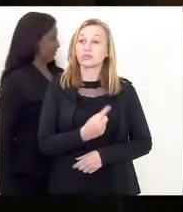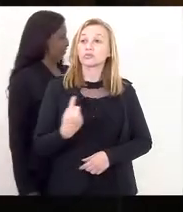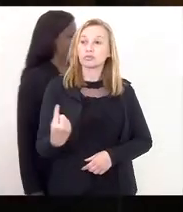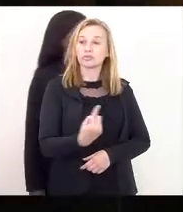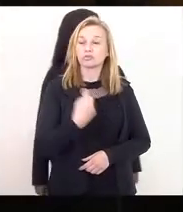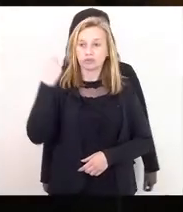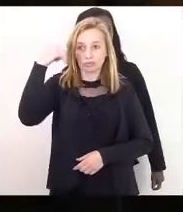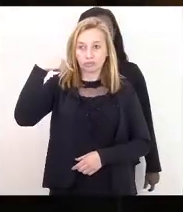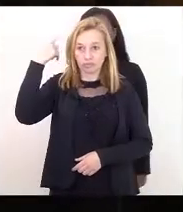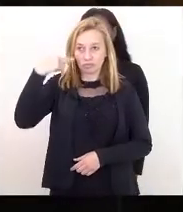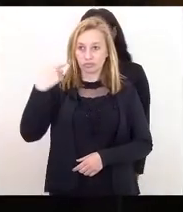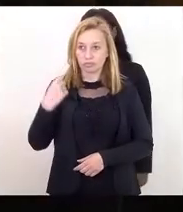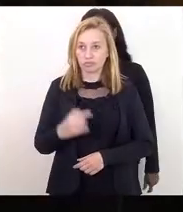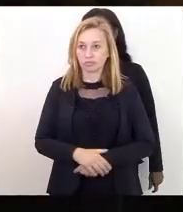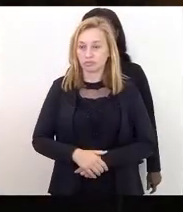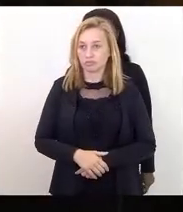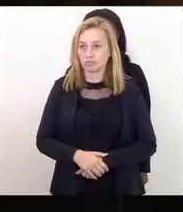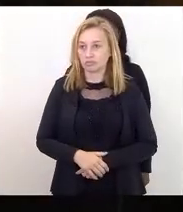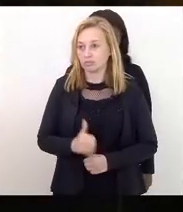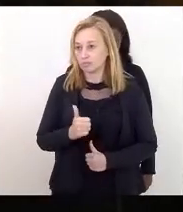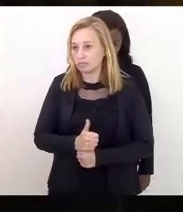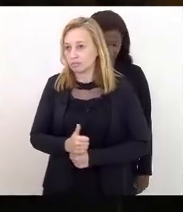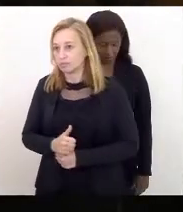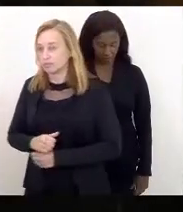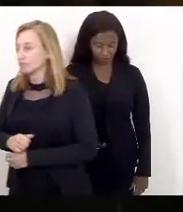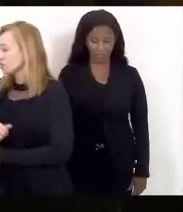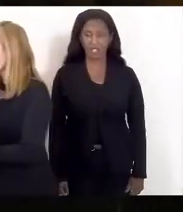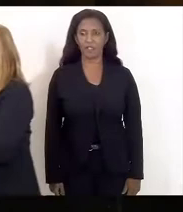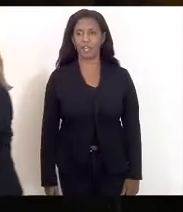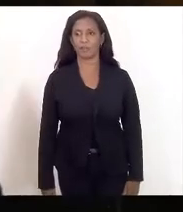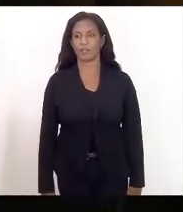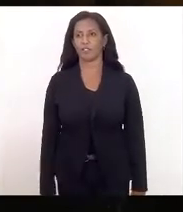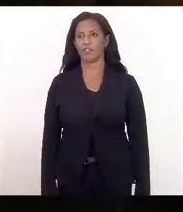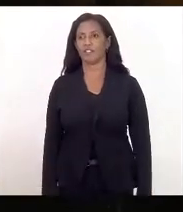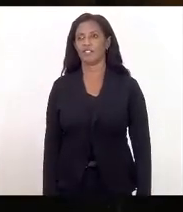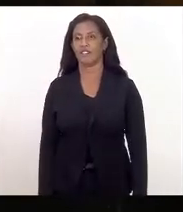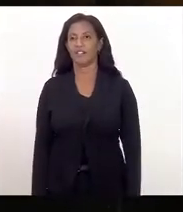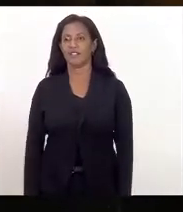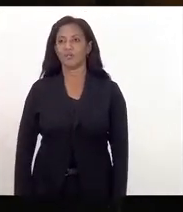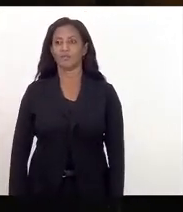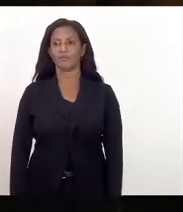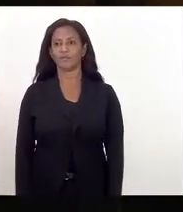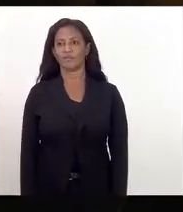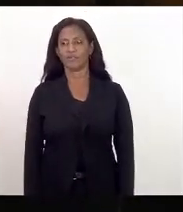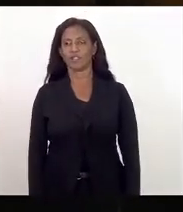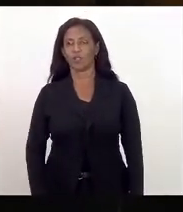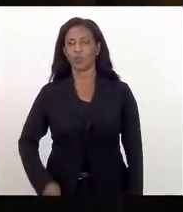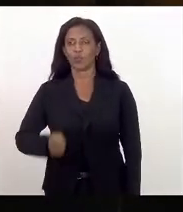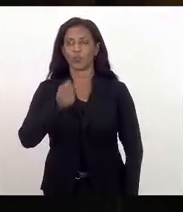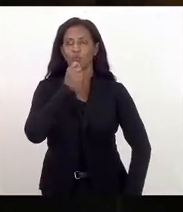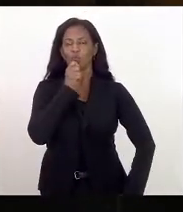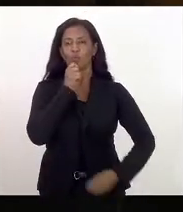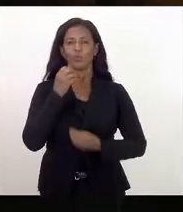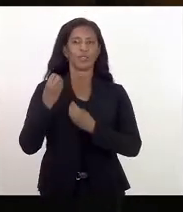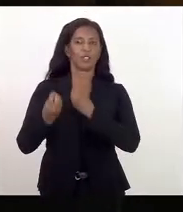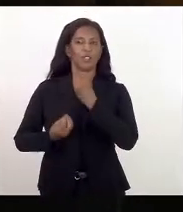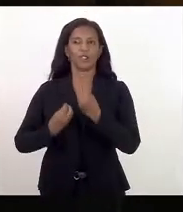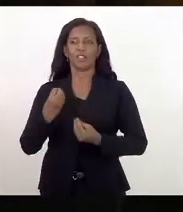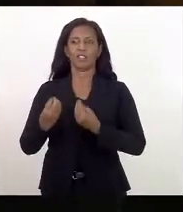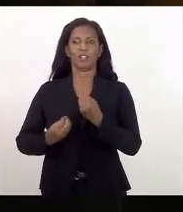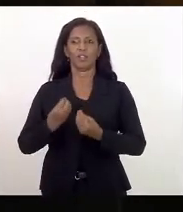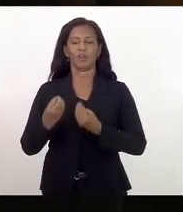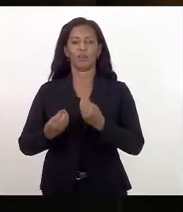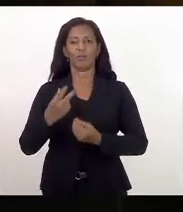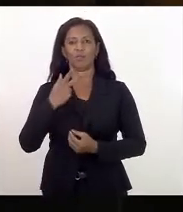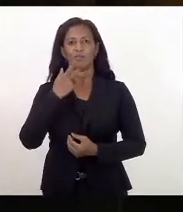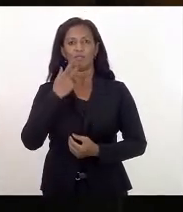advogados, não teríamos como levantar uma bandeira do justo